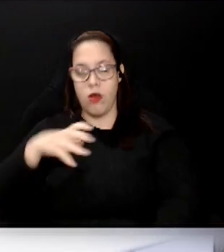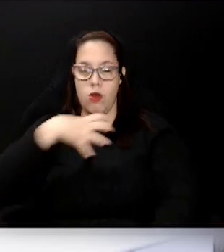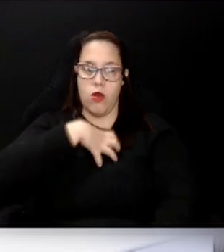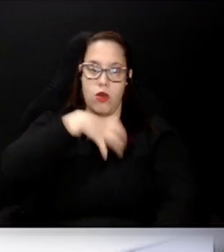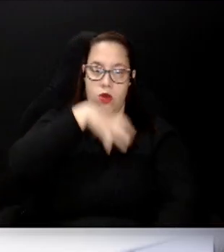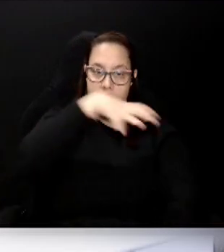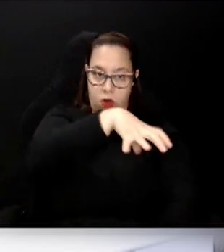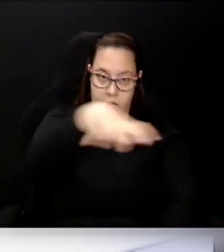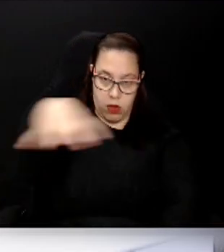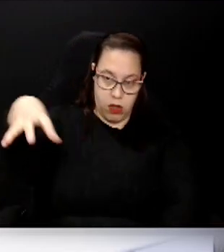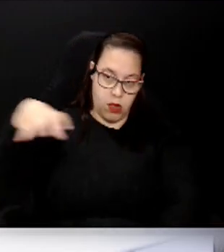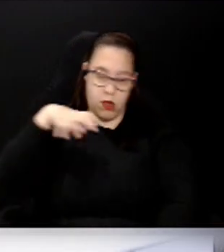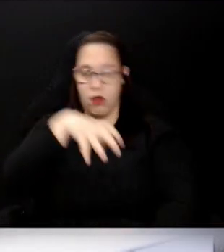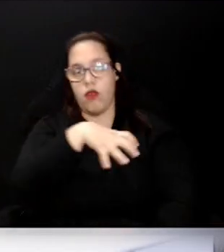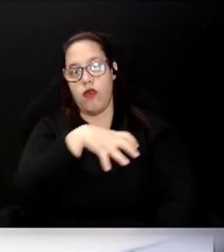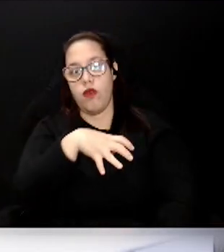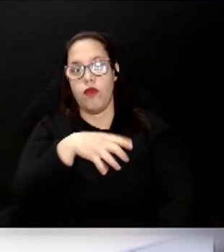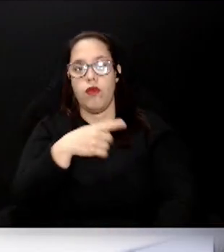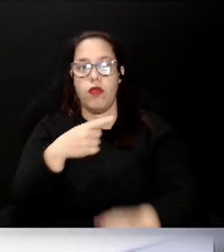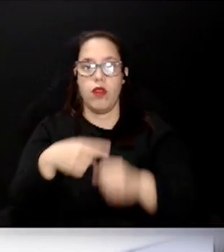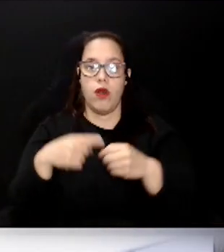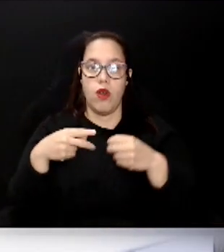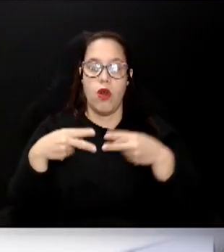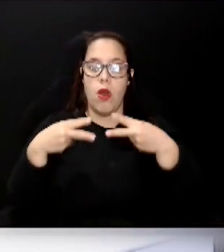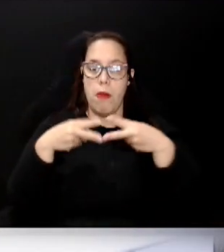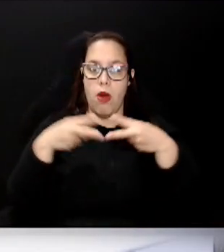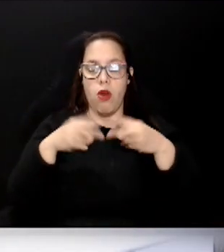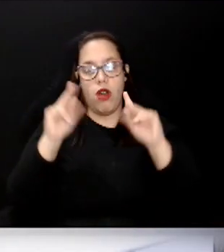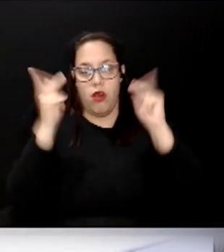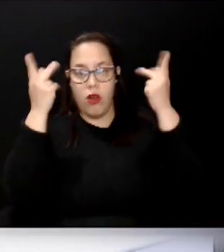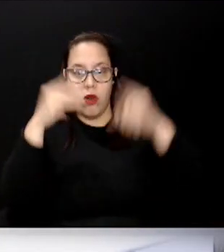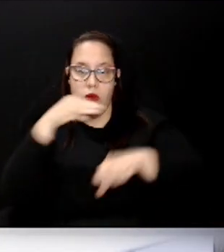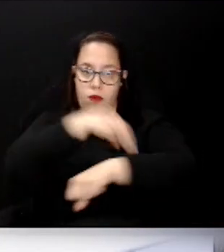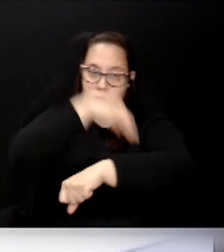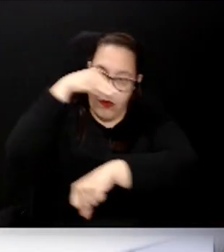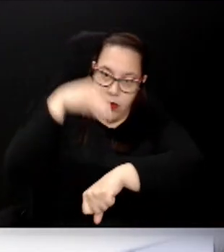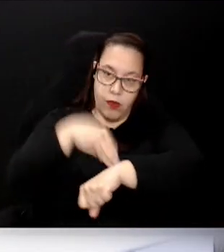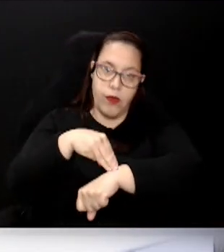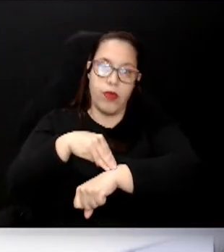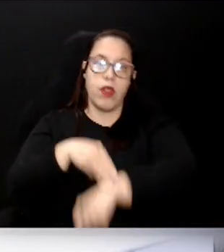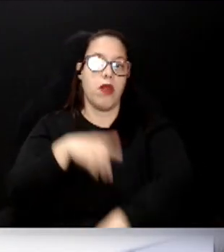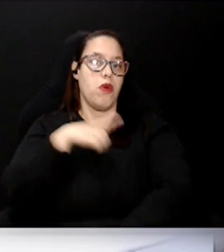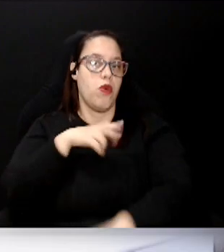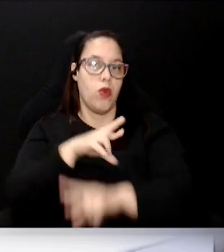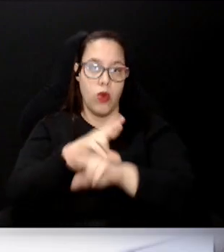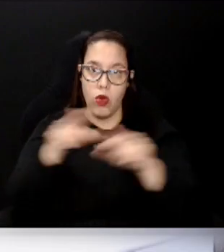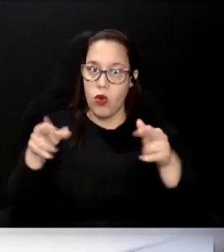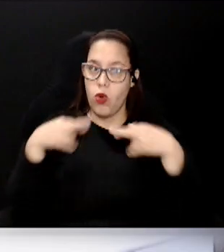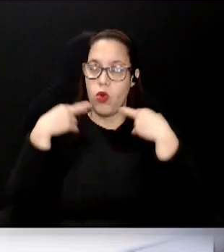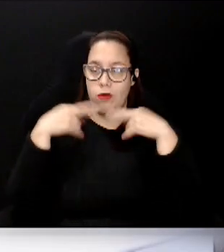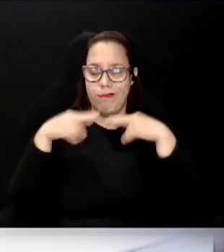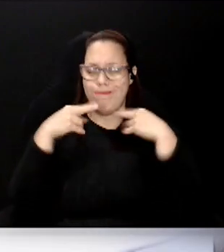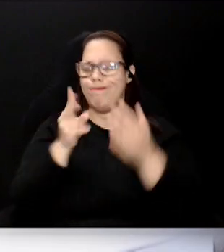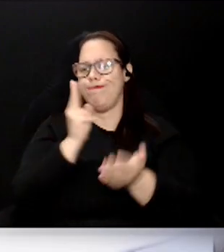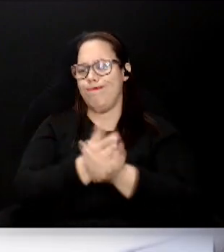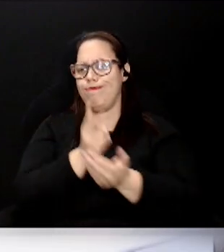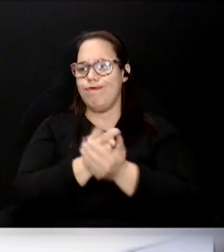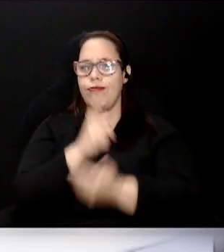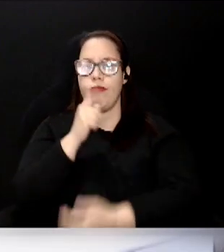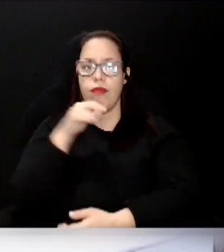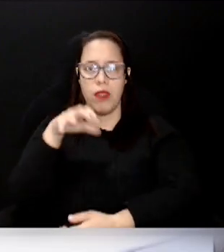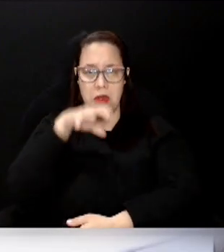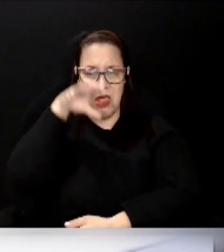região. Então, Paulínia, Hortolândia, Montemor, existem relatos constantes de água com cheiro de